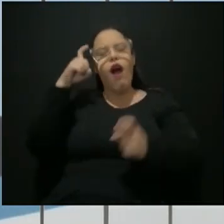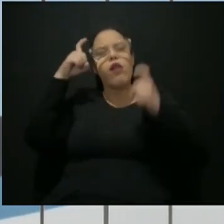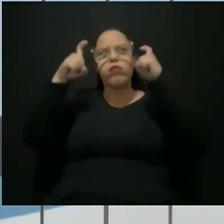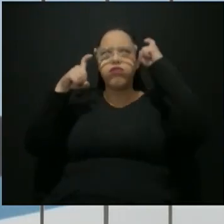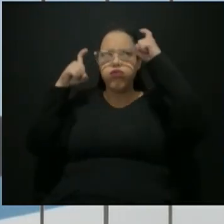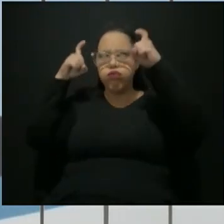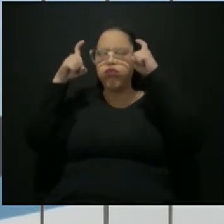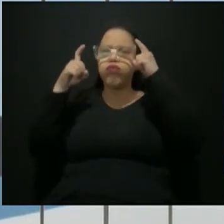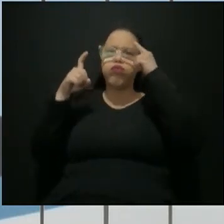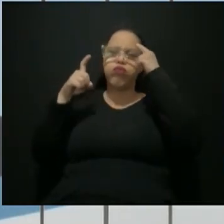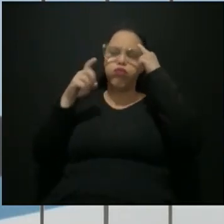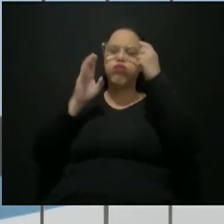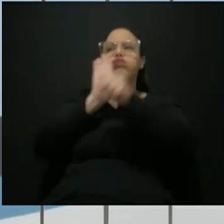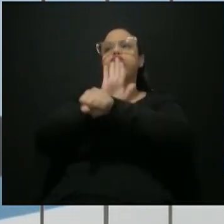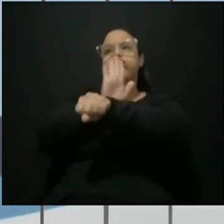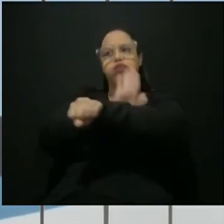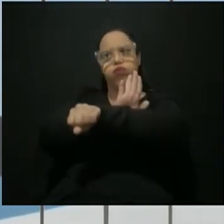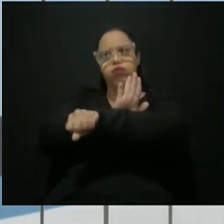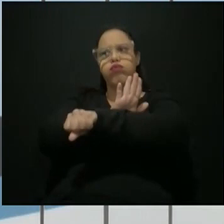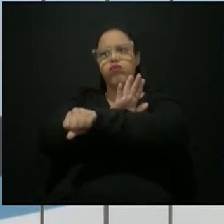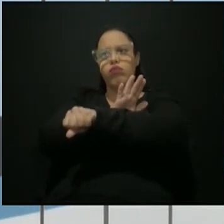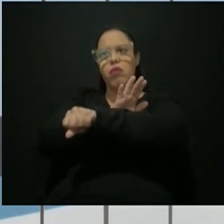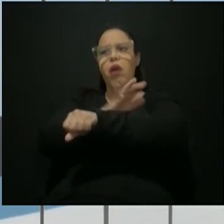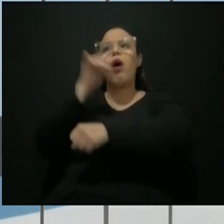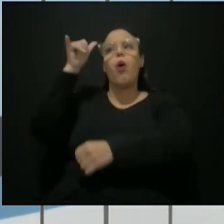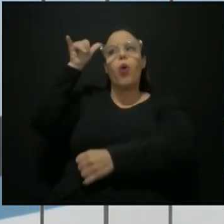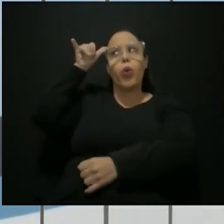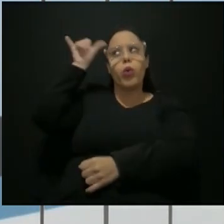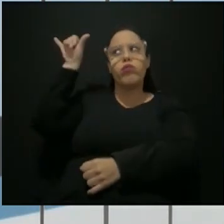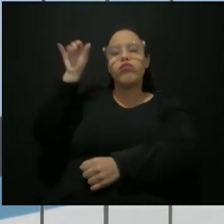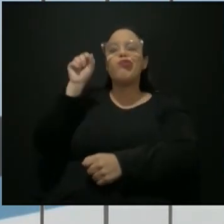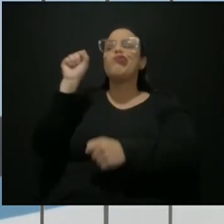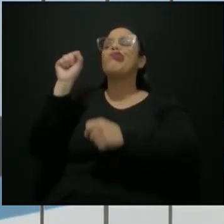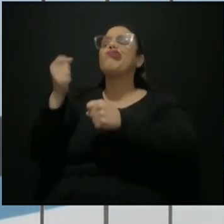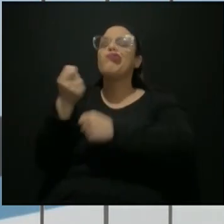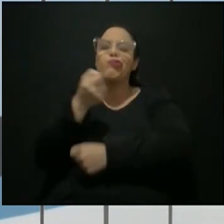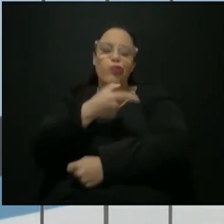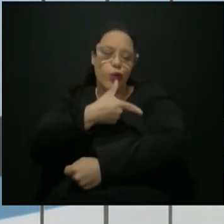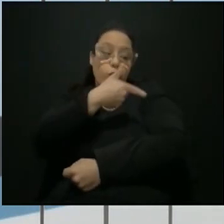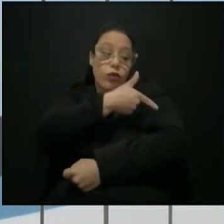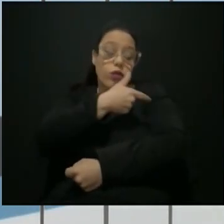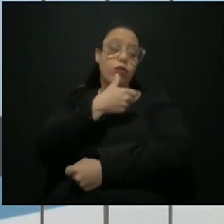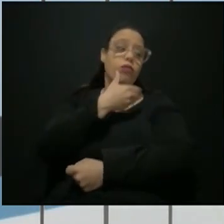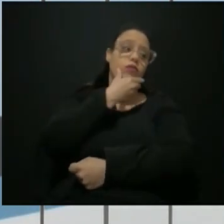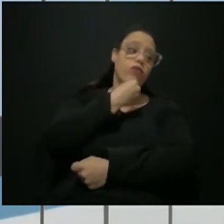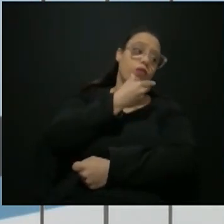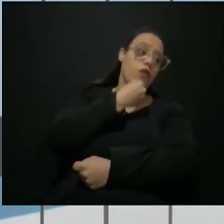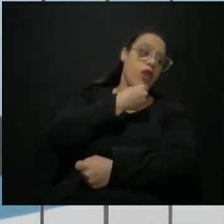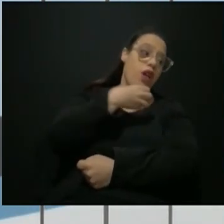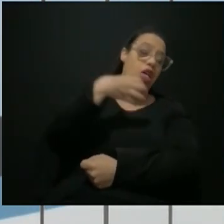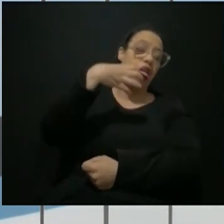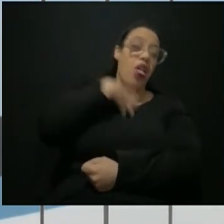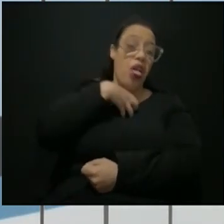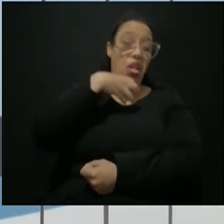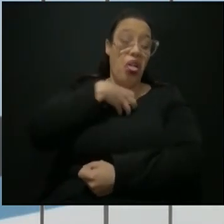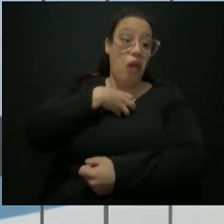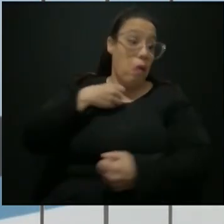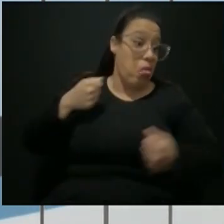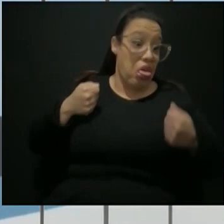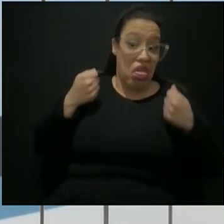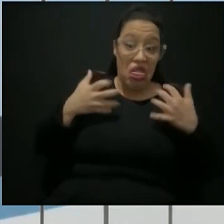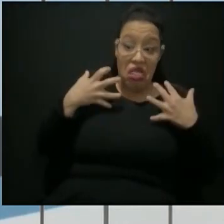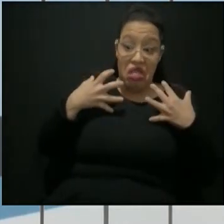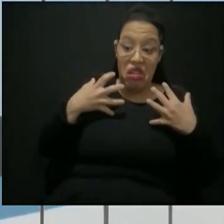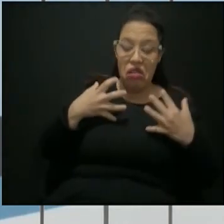né, preventivos do que os homens, né? O homem geralmente espera o sintoma ficar muito agudo, né, e aí ele vai descobrir que